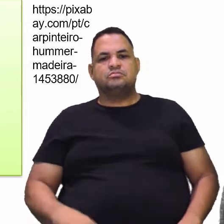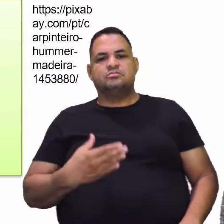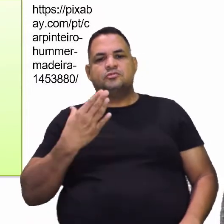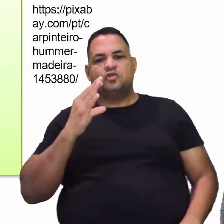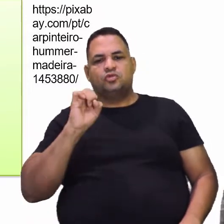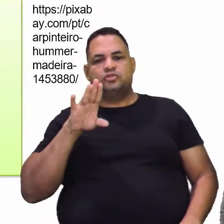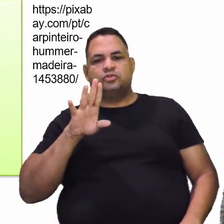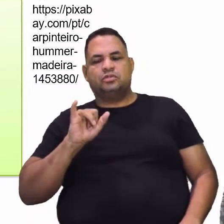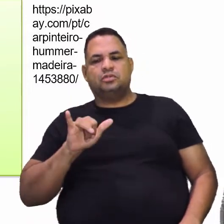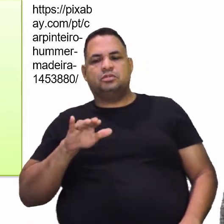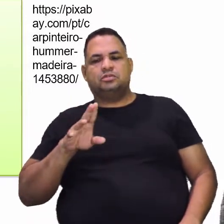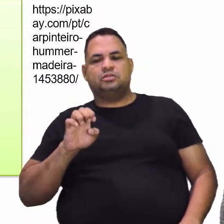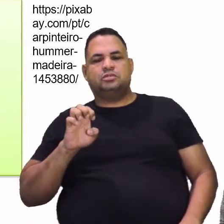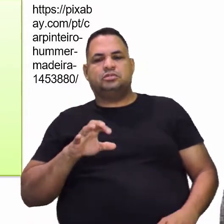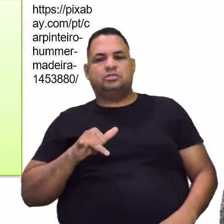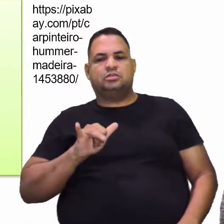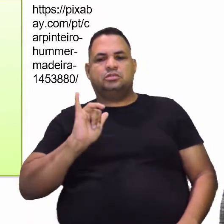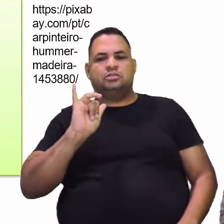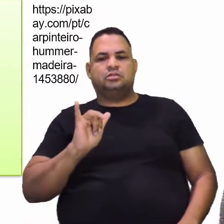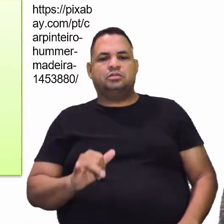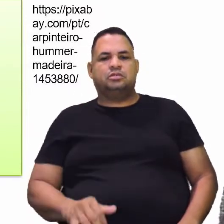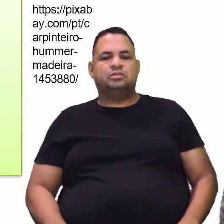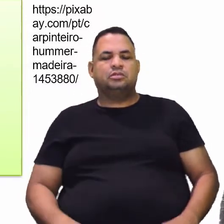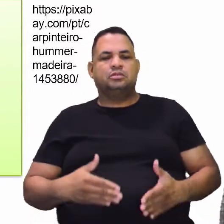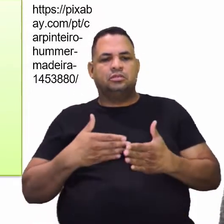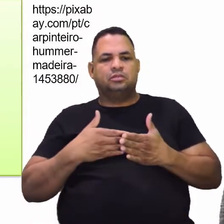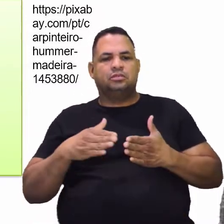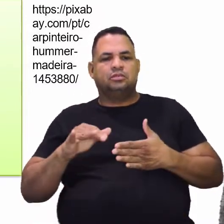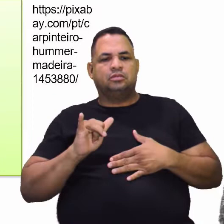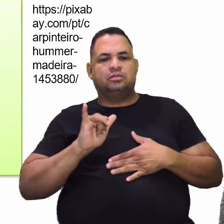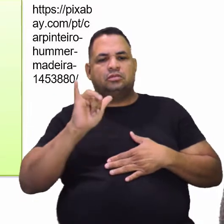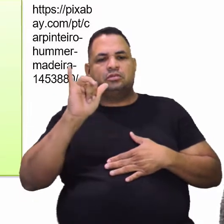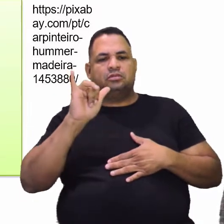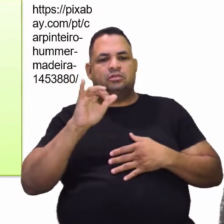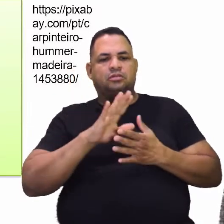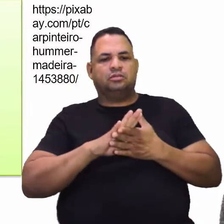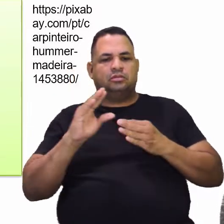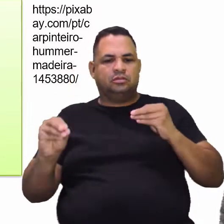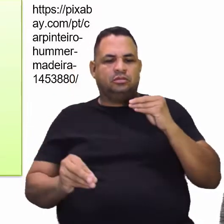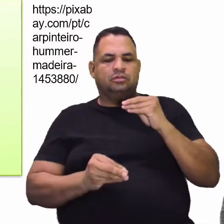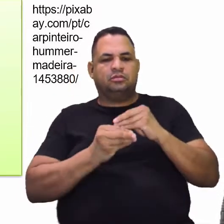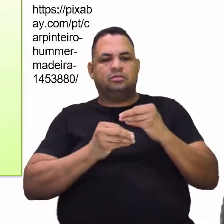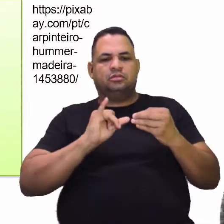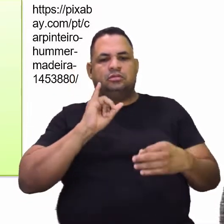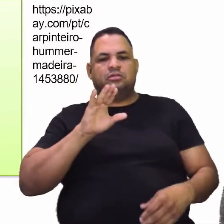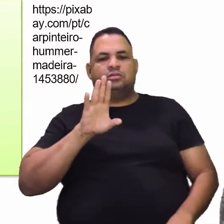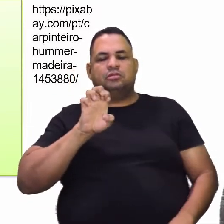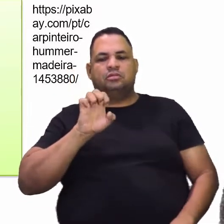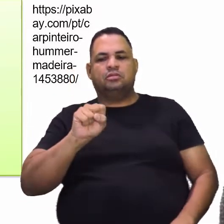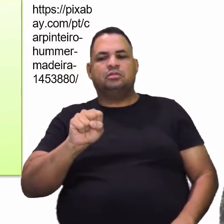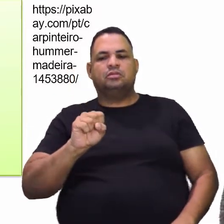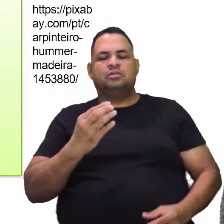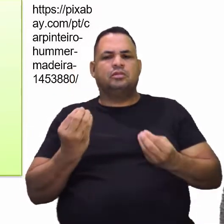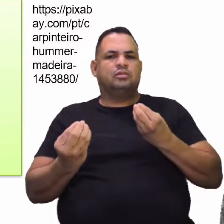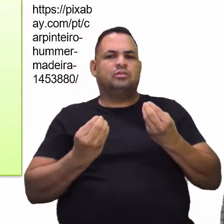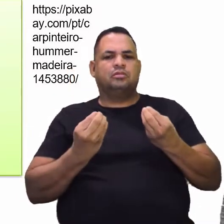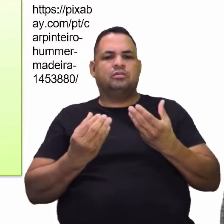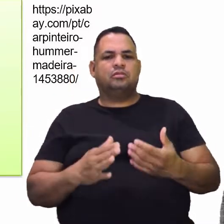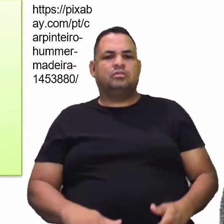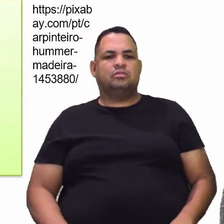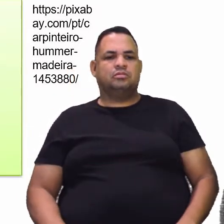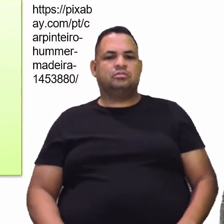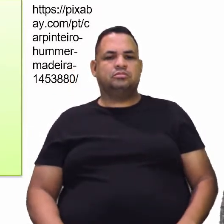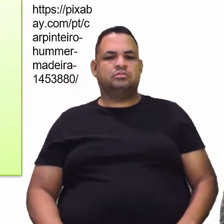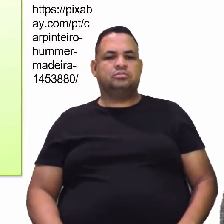consoante e Y, descarta-se o Y e coloca-se o IES. Como assim